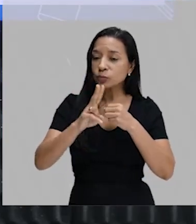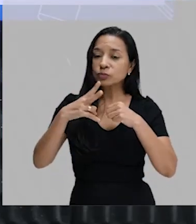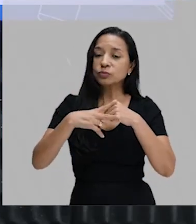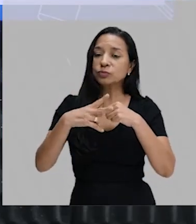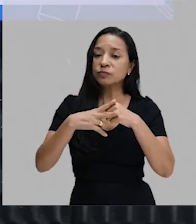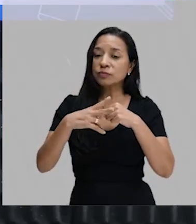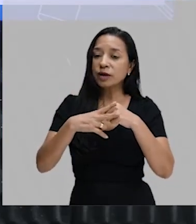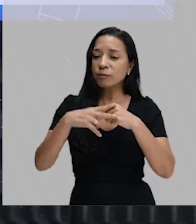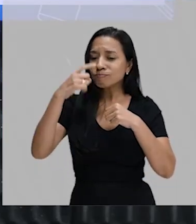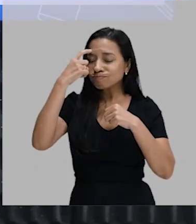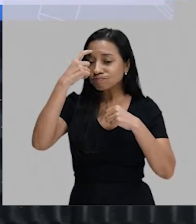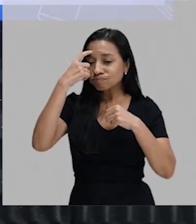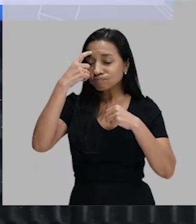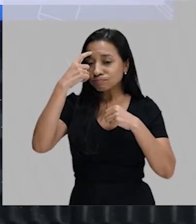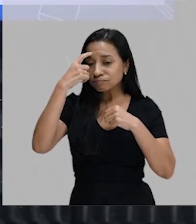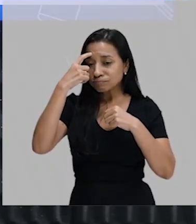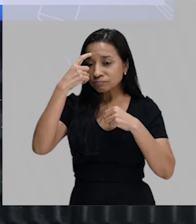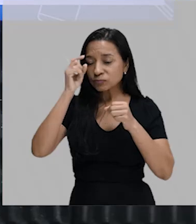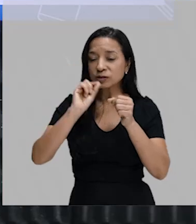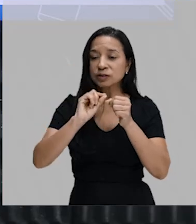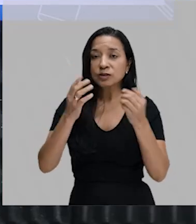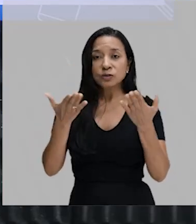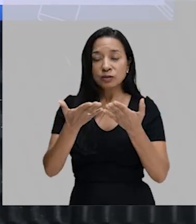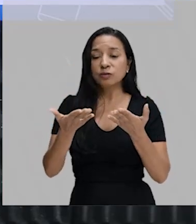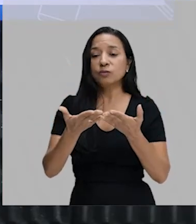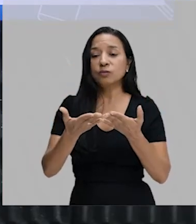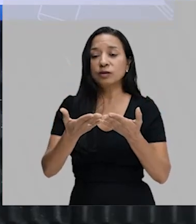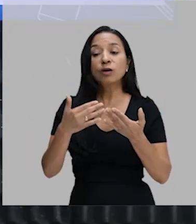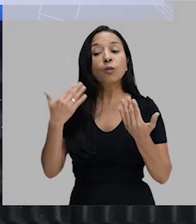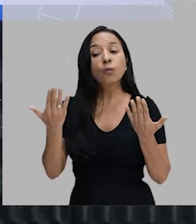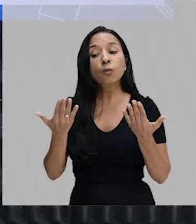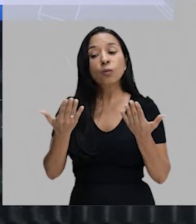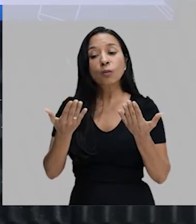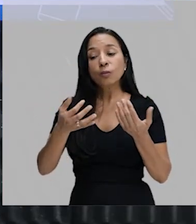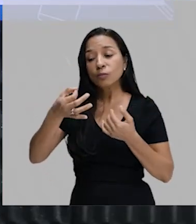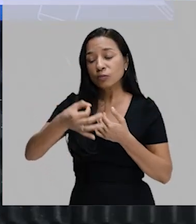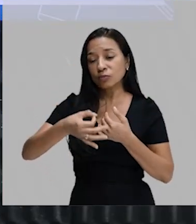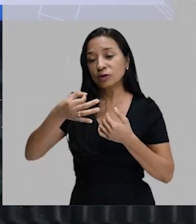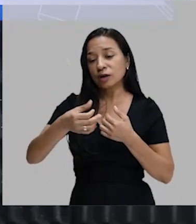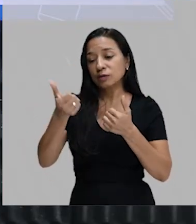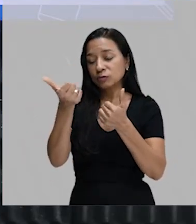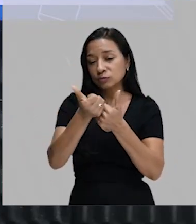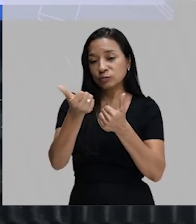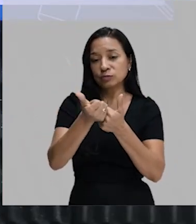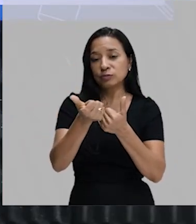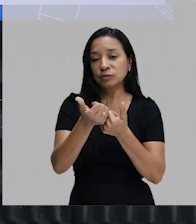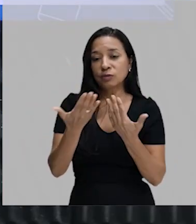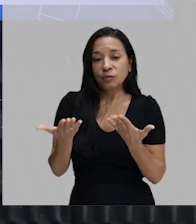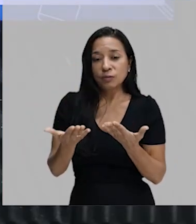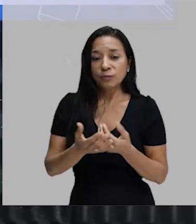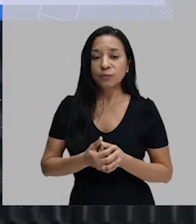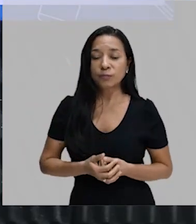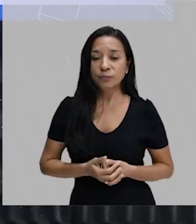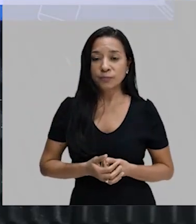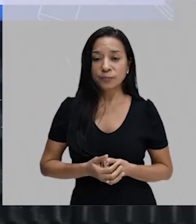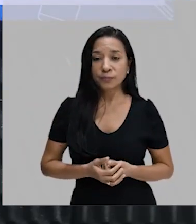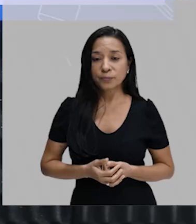aí mentalmente, como seria a forma puedes, né, no plural?